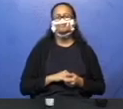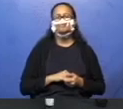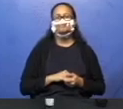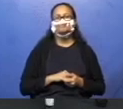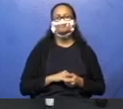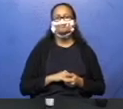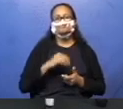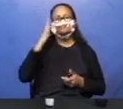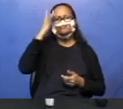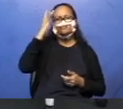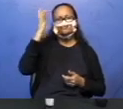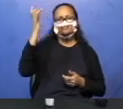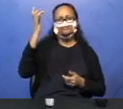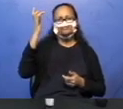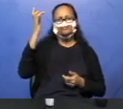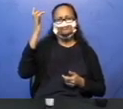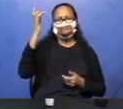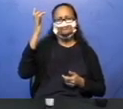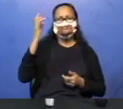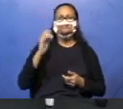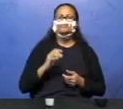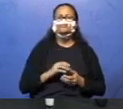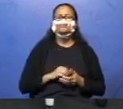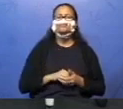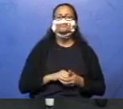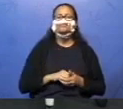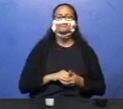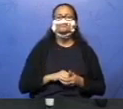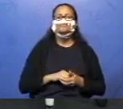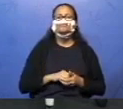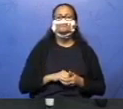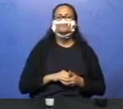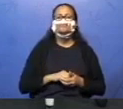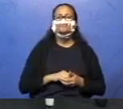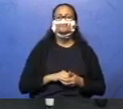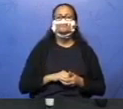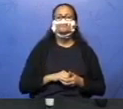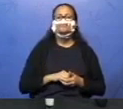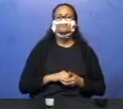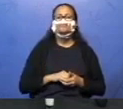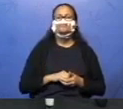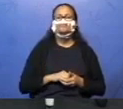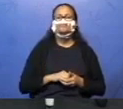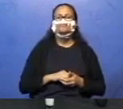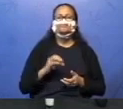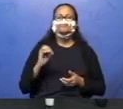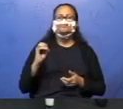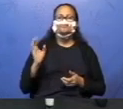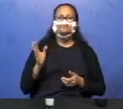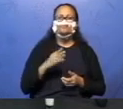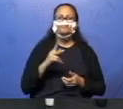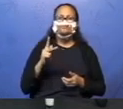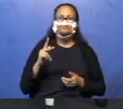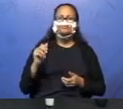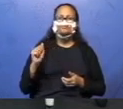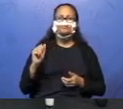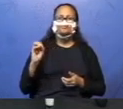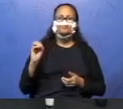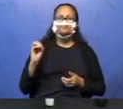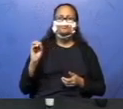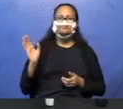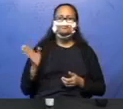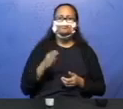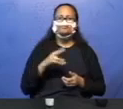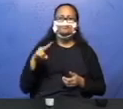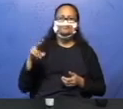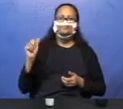É facinho. Fecha a mão comigo. Vamos lá. O pão na